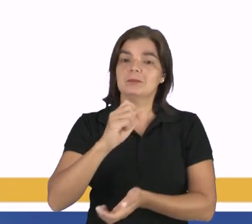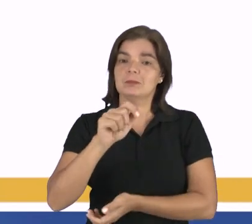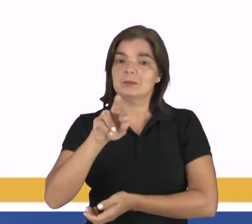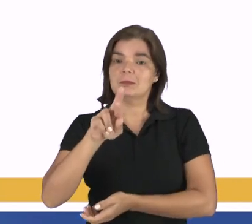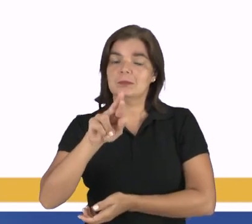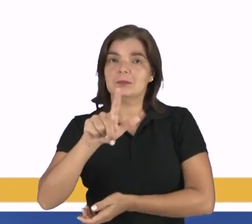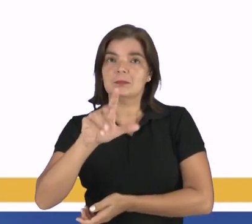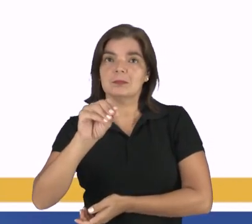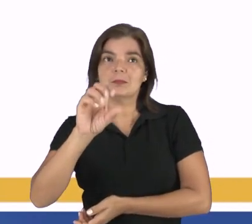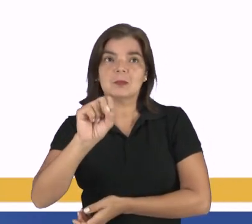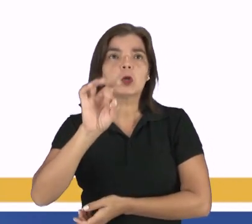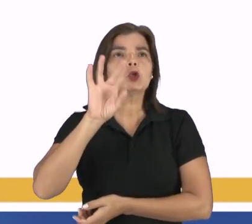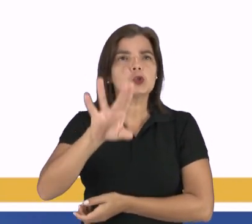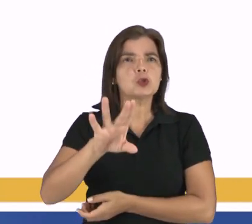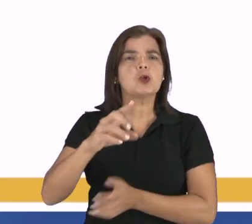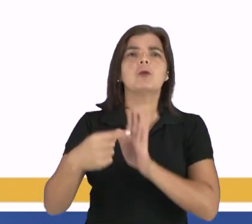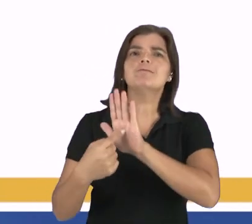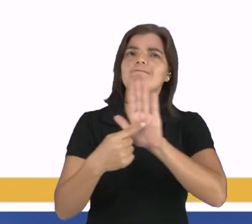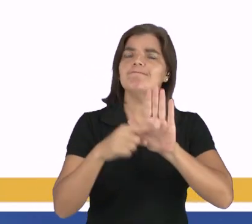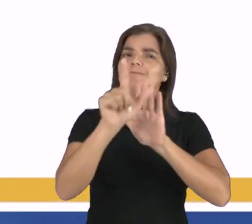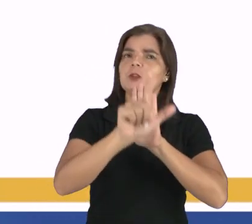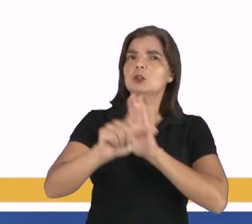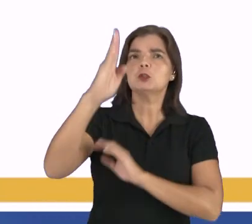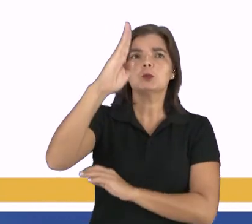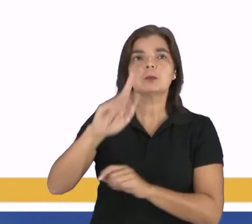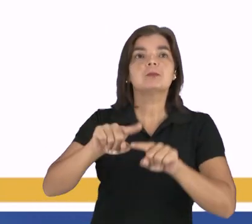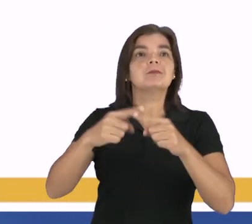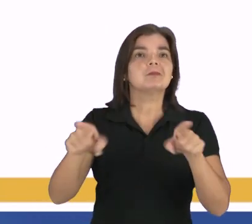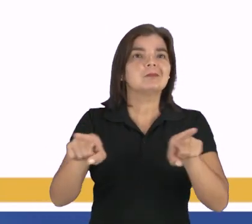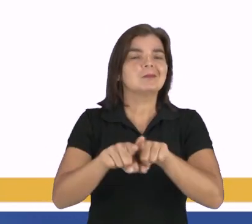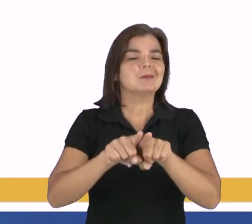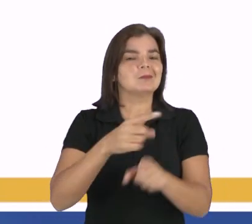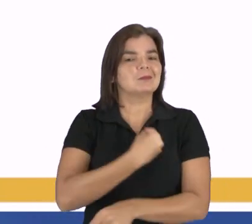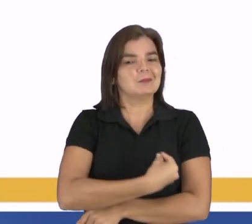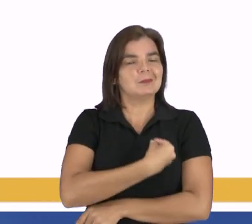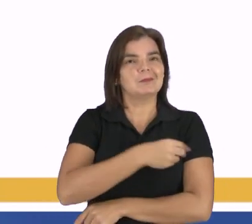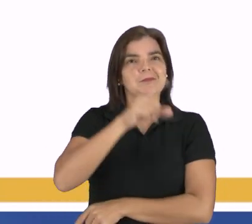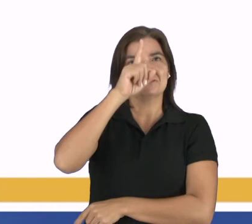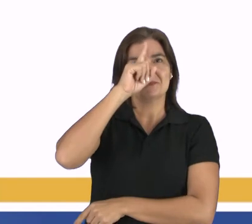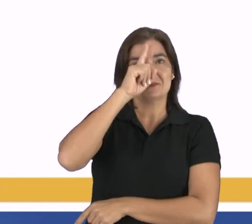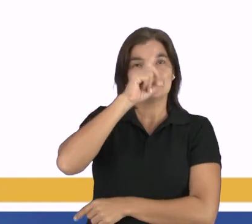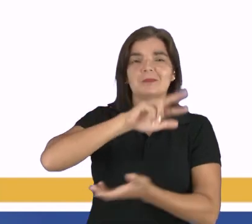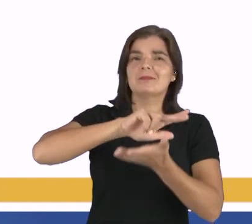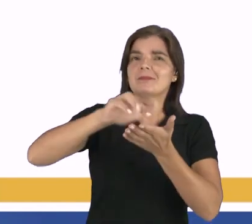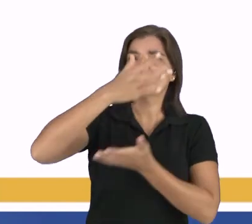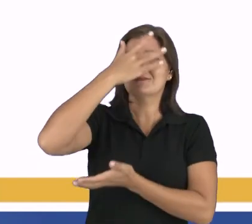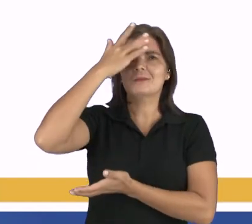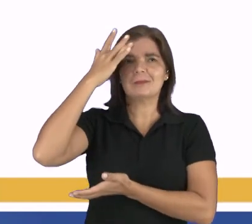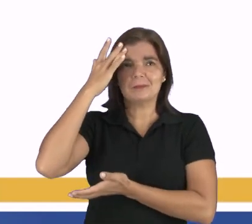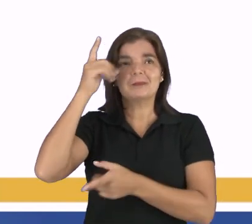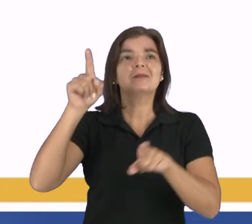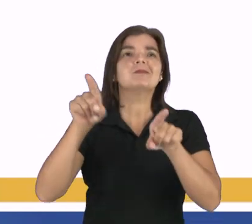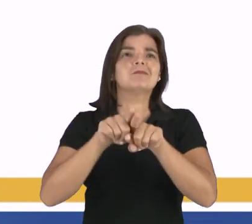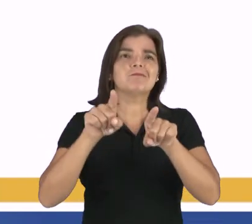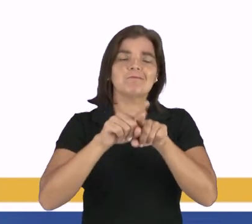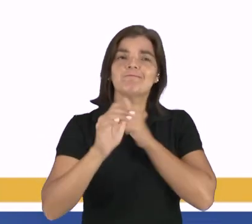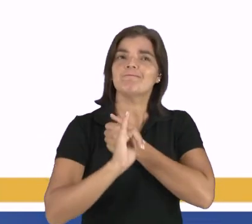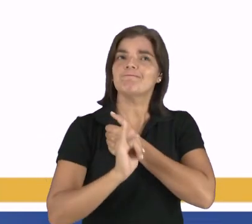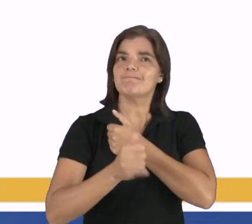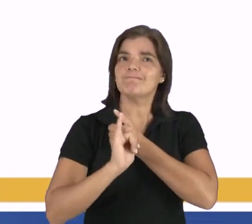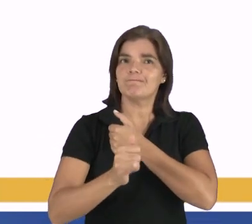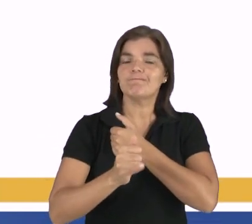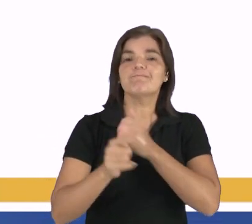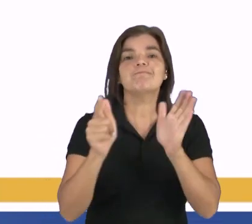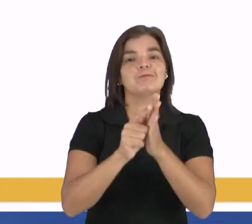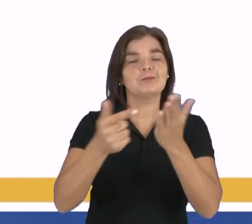de Andrade marcou não só a literatura brasileira, mas também a vida cotidiana de muitas pessoas com suas crônicas publicadas no